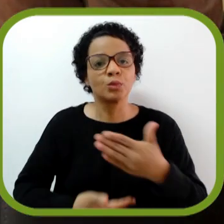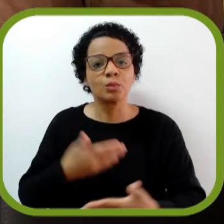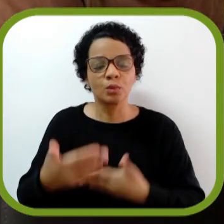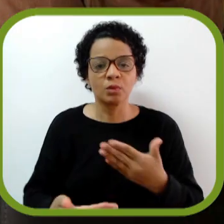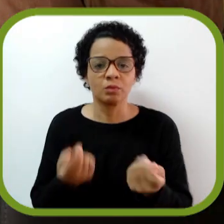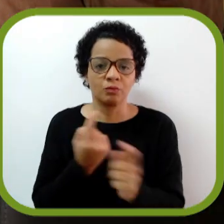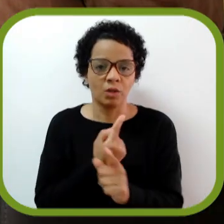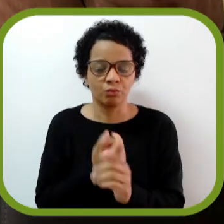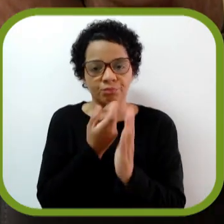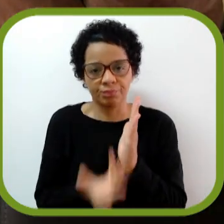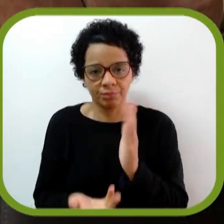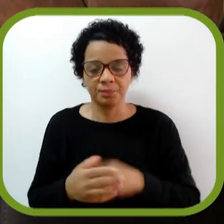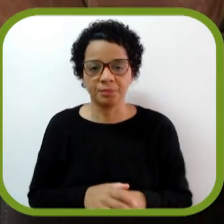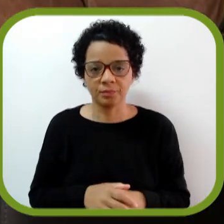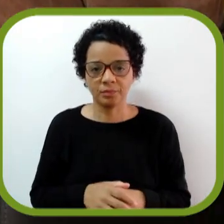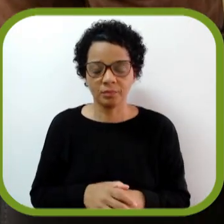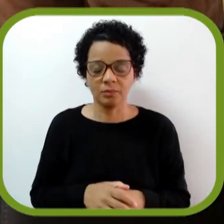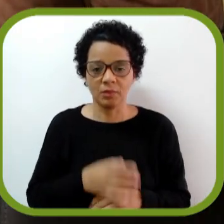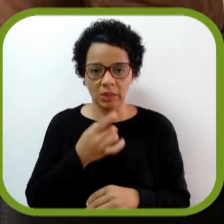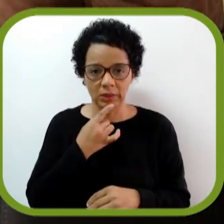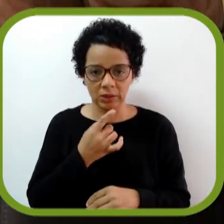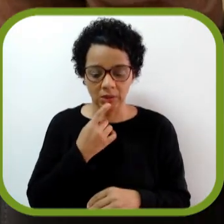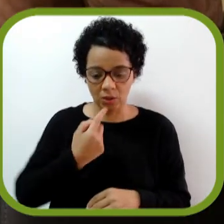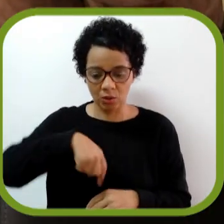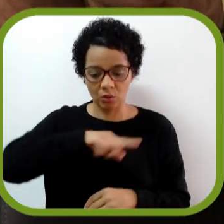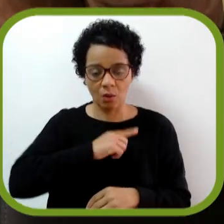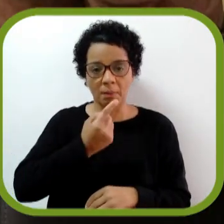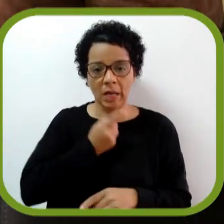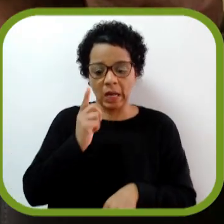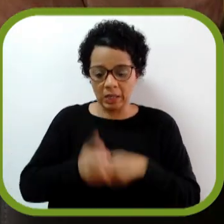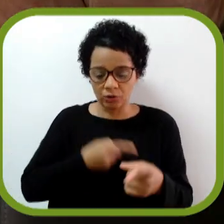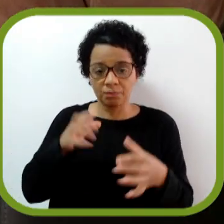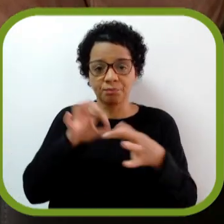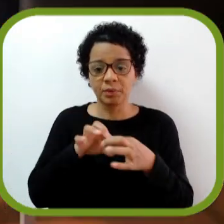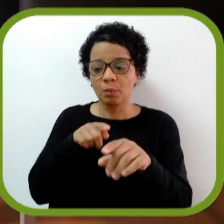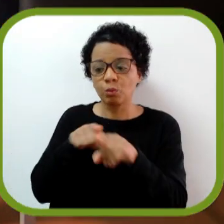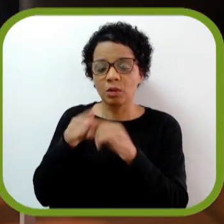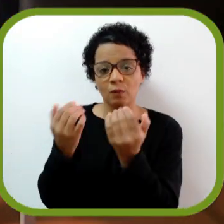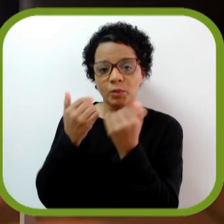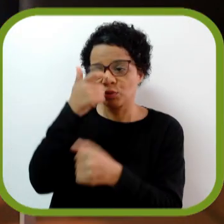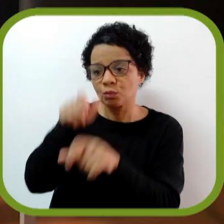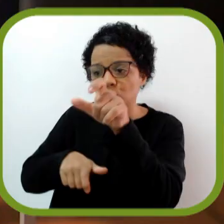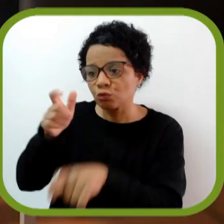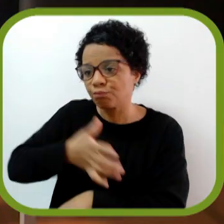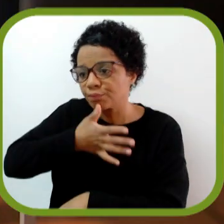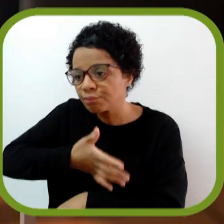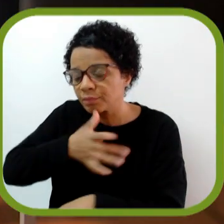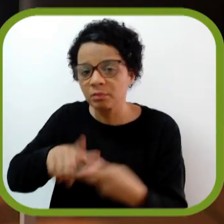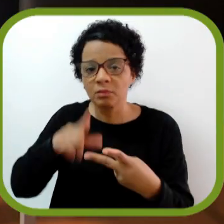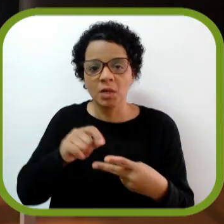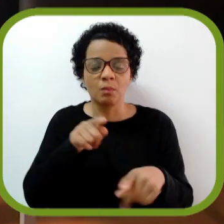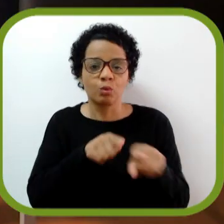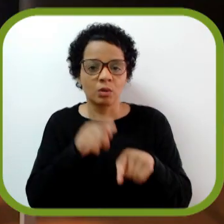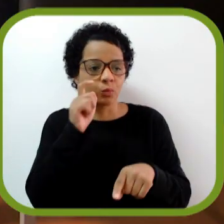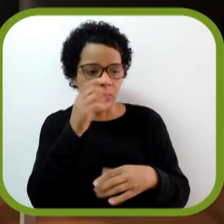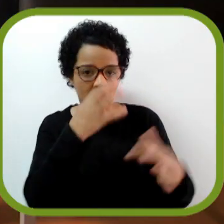estratégias a implementar nos vários organismos. Quer dizer, o nosso ponto de partida relativamente a isto, quer nas políticas de informação das pessoas, nas